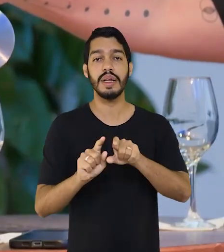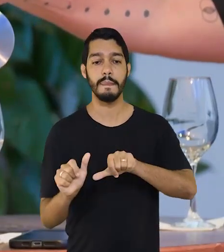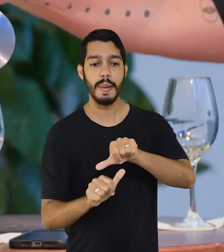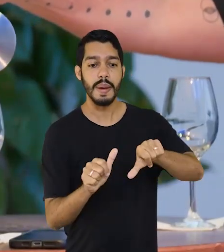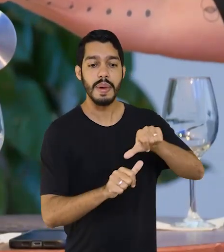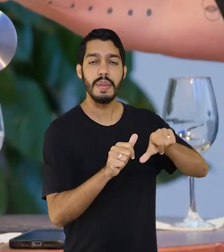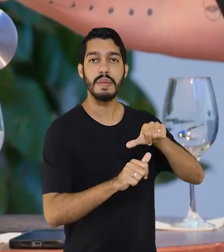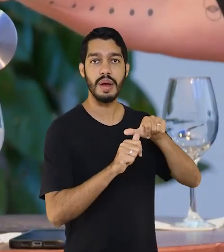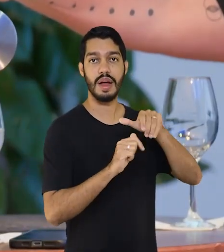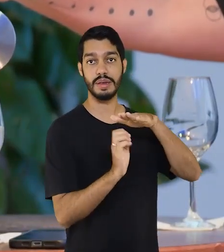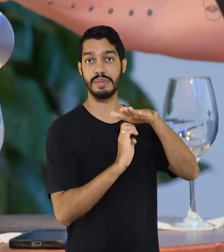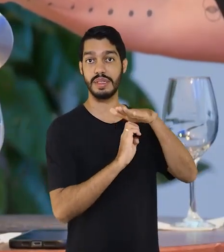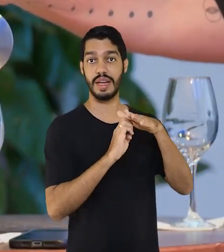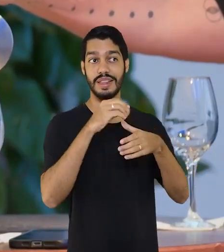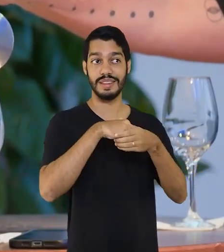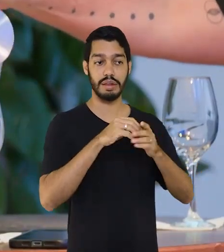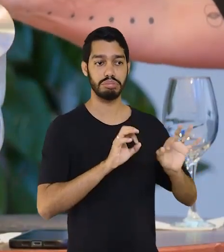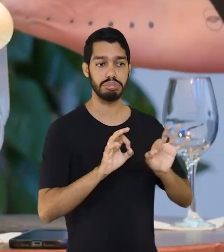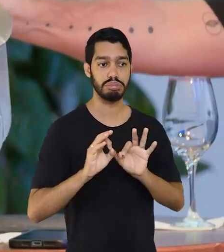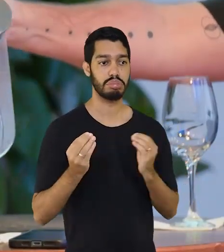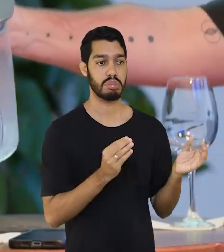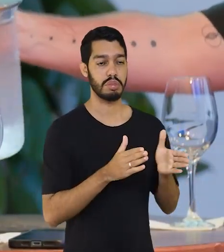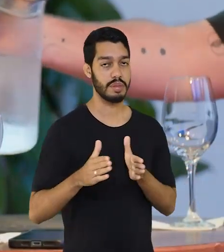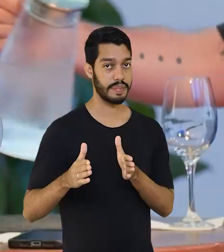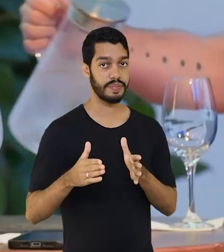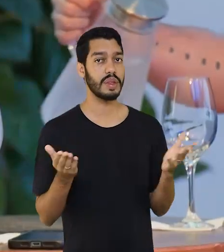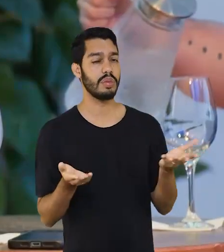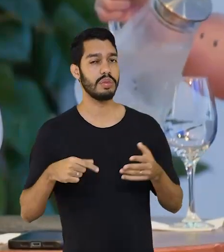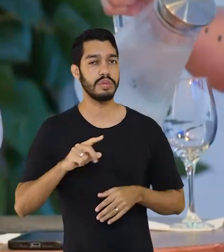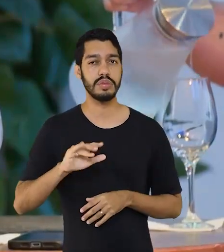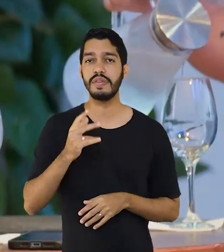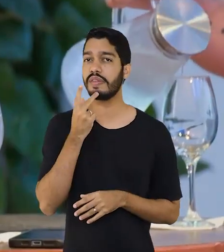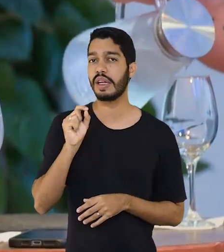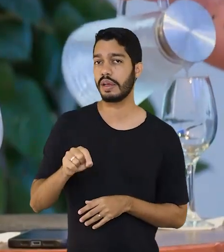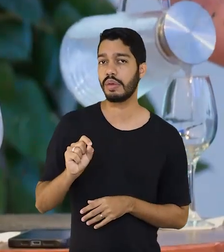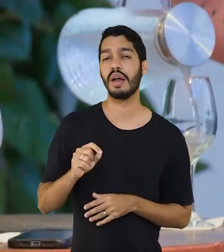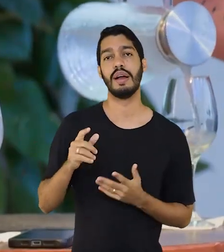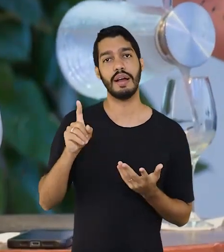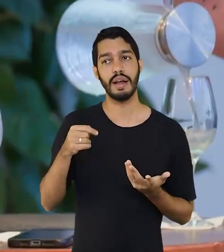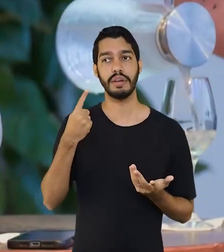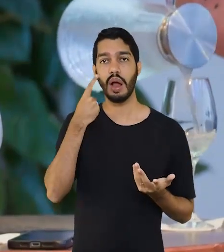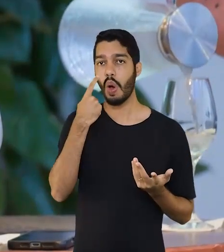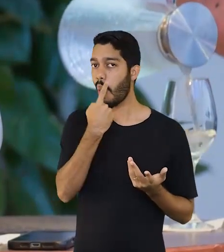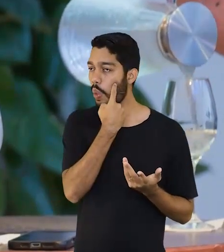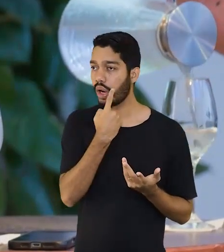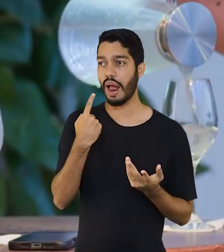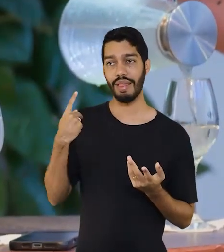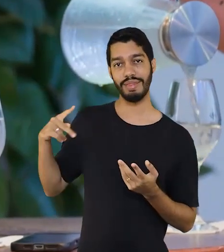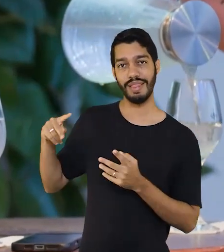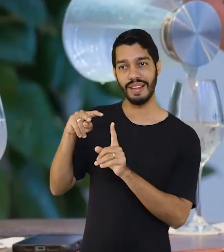transformação organizacional. E uma das coisas que a gente vai falar aqui é sobre o olhar e a fisgada que o